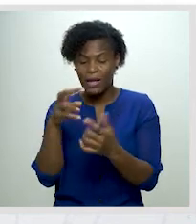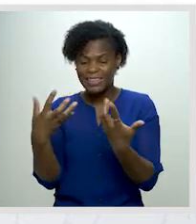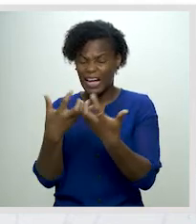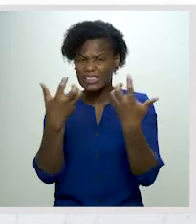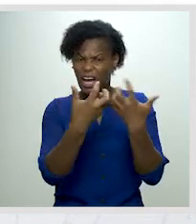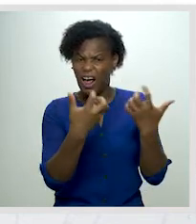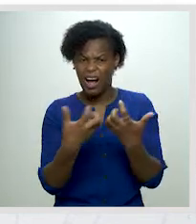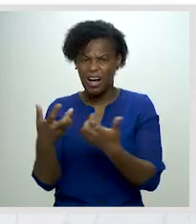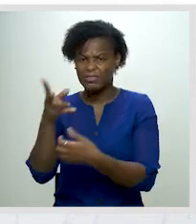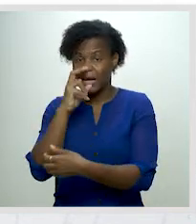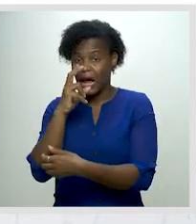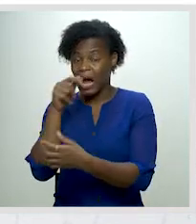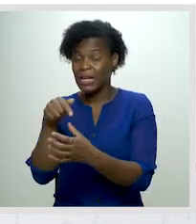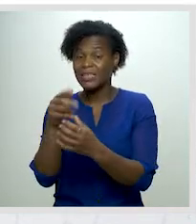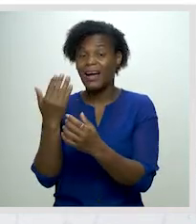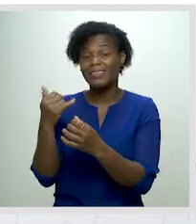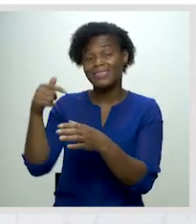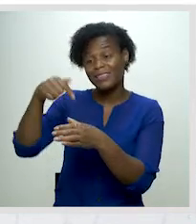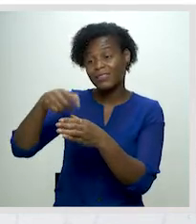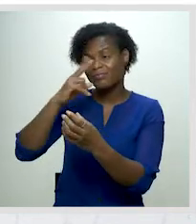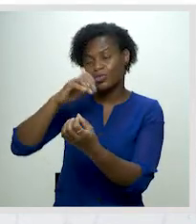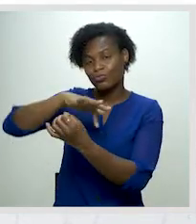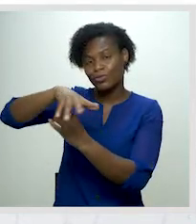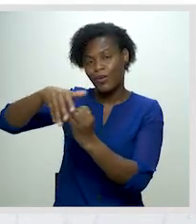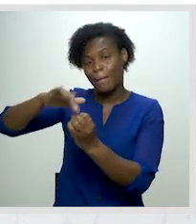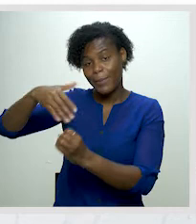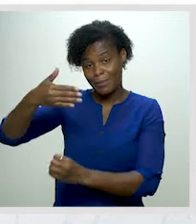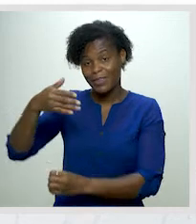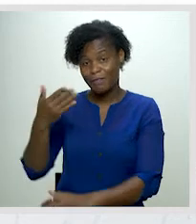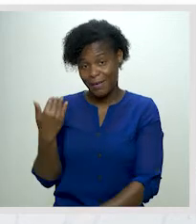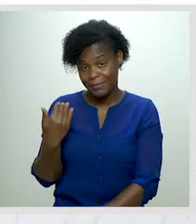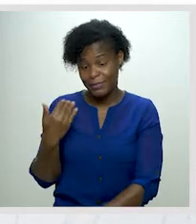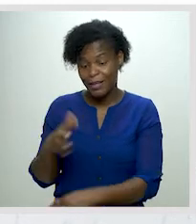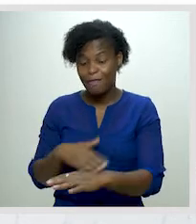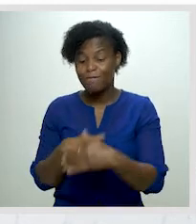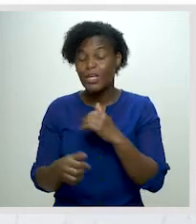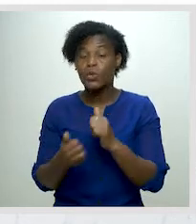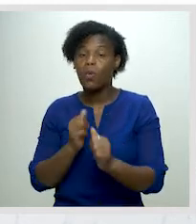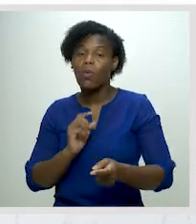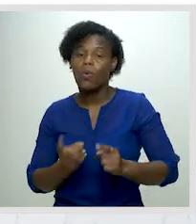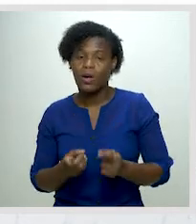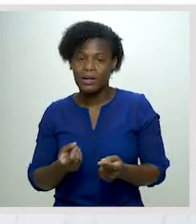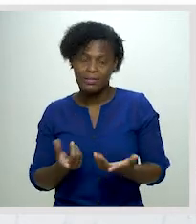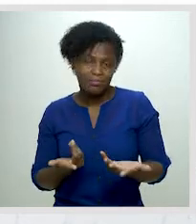aqui, que faziam parte da atmosfera primitiva, então fez com que